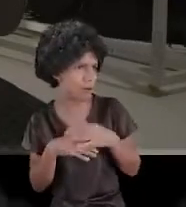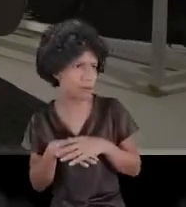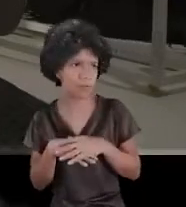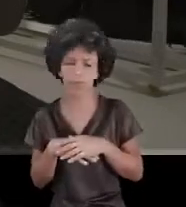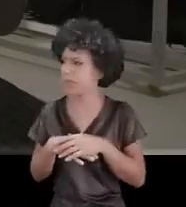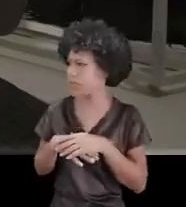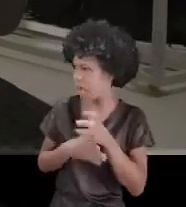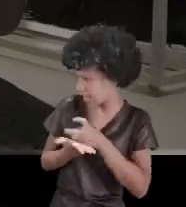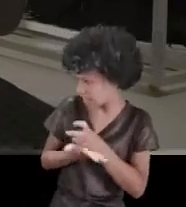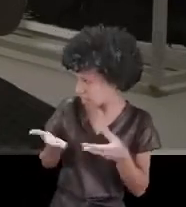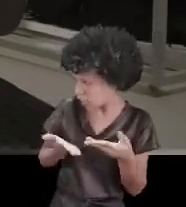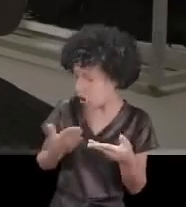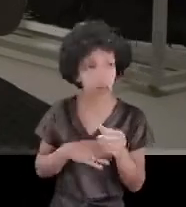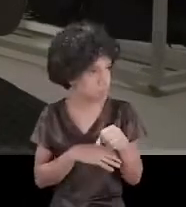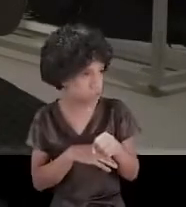Quina